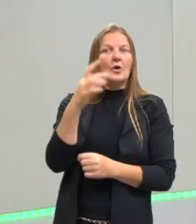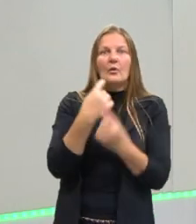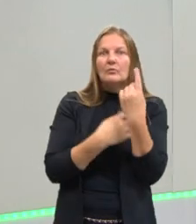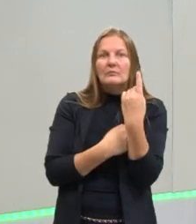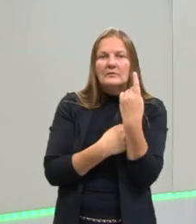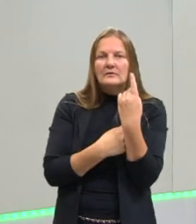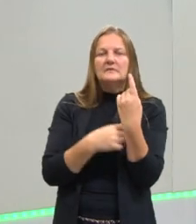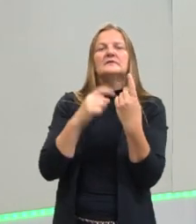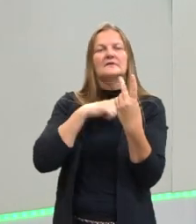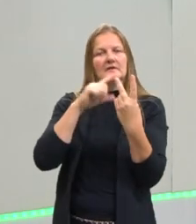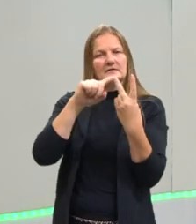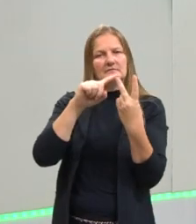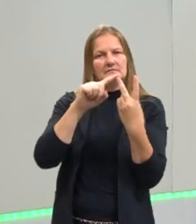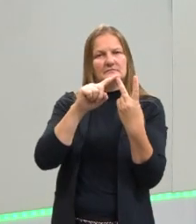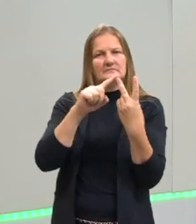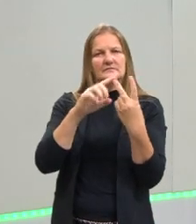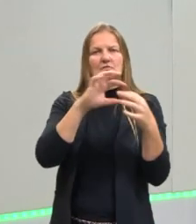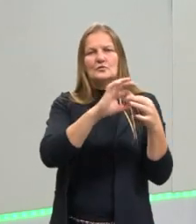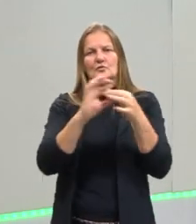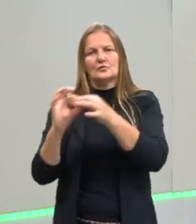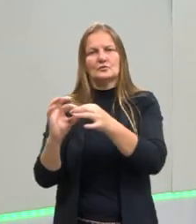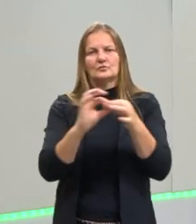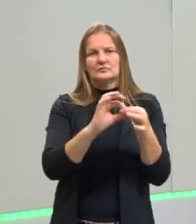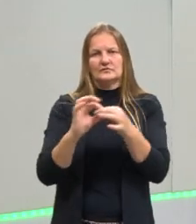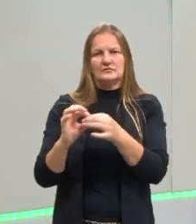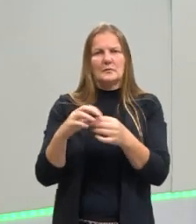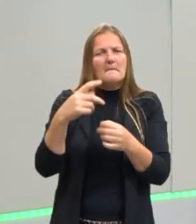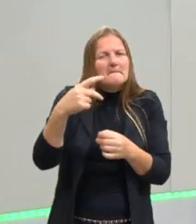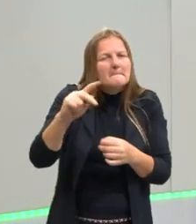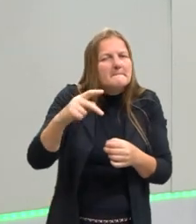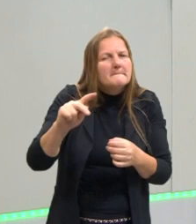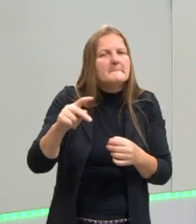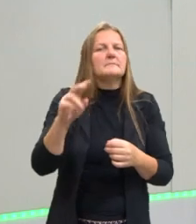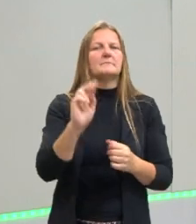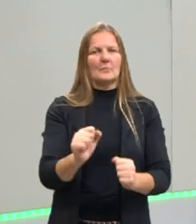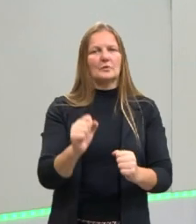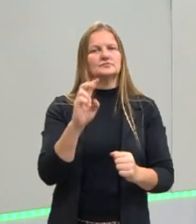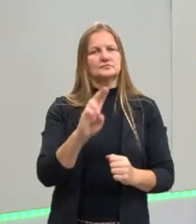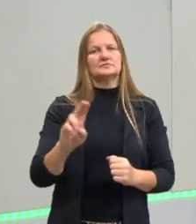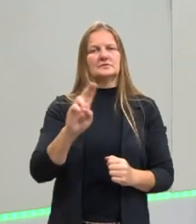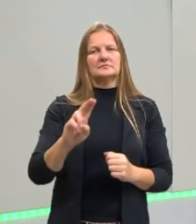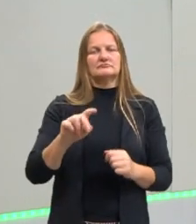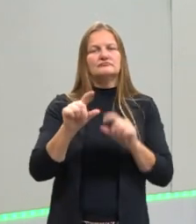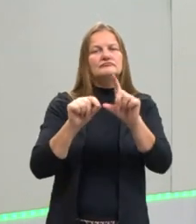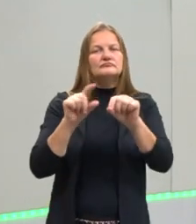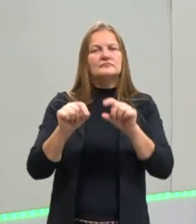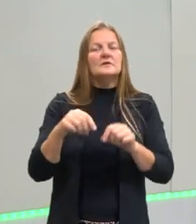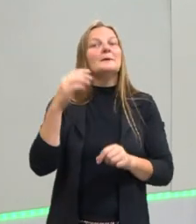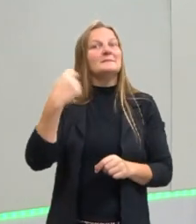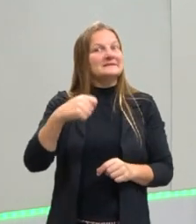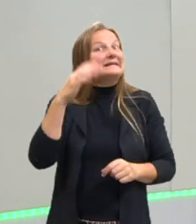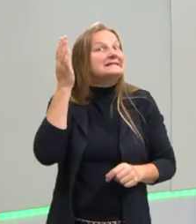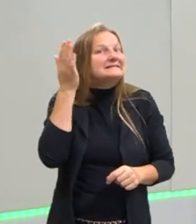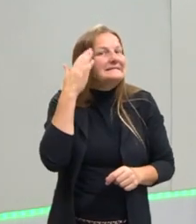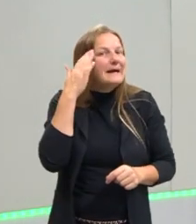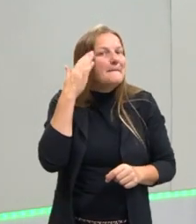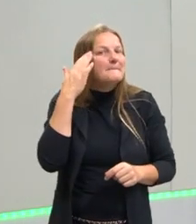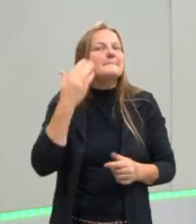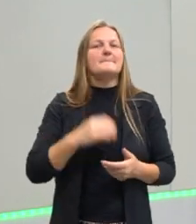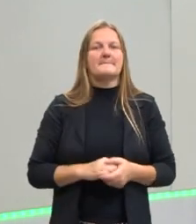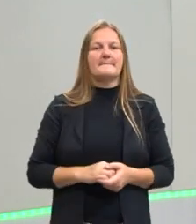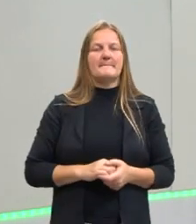eu tenho outros conectivos que também podem ser usados mas saber disso